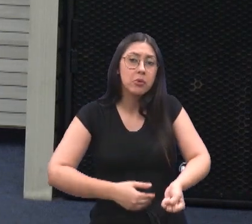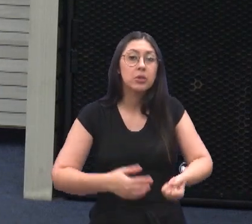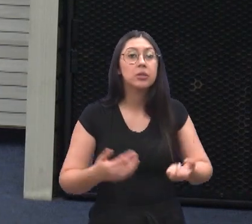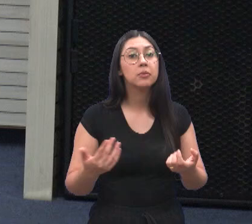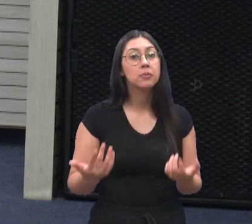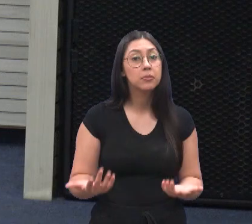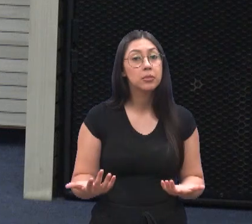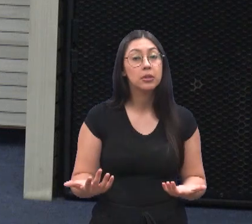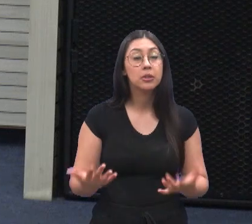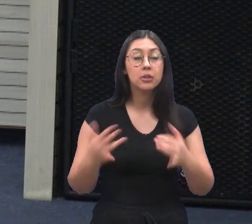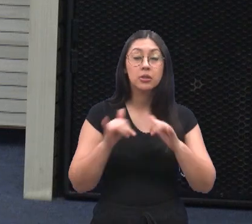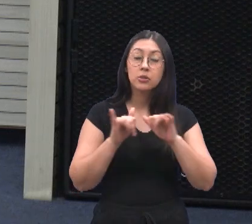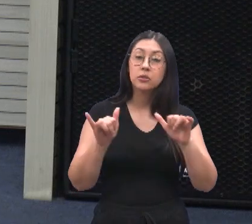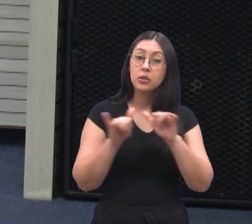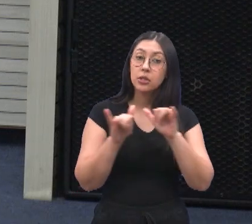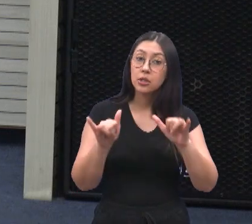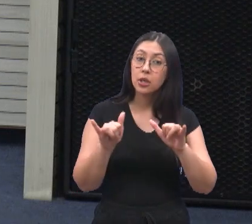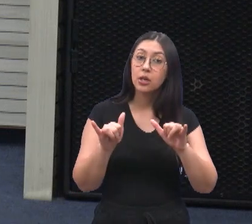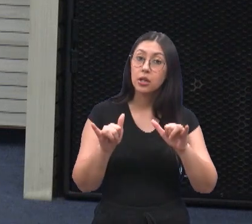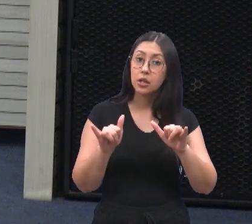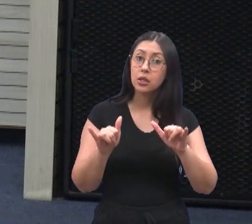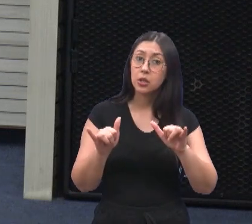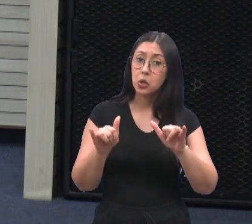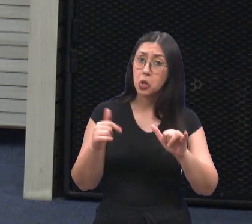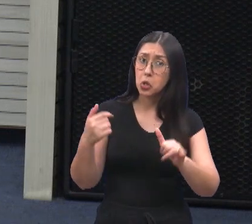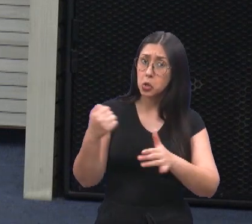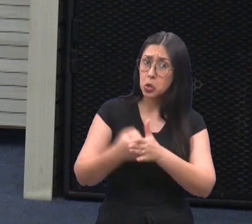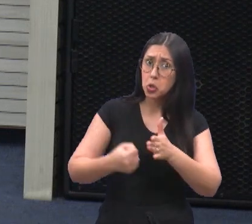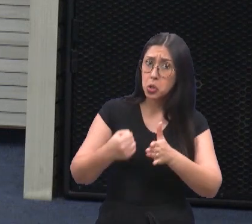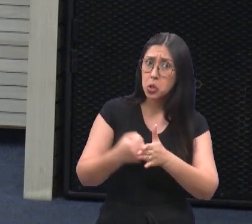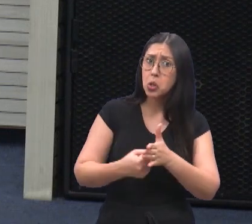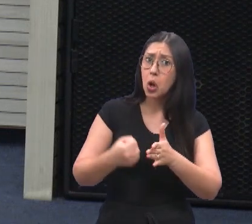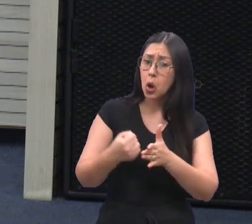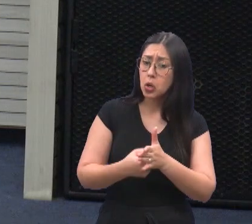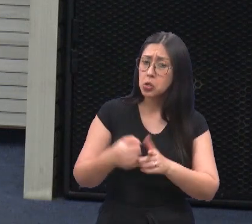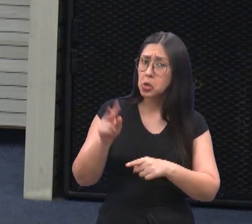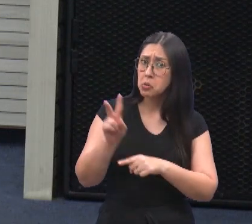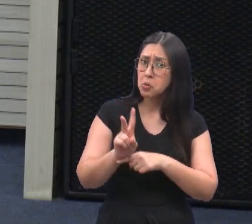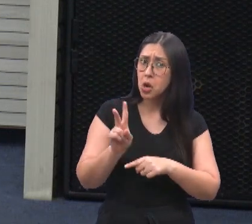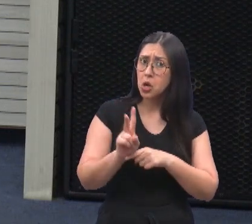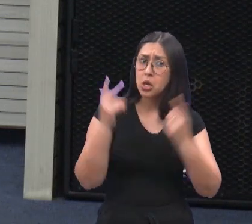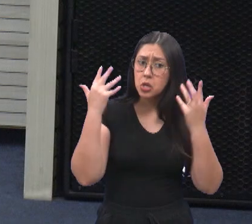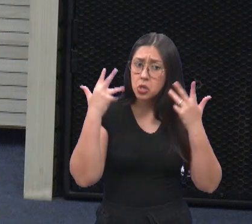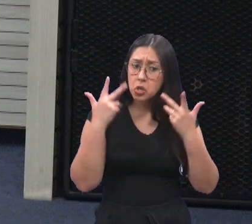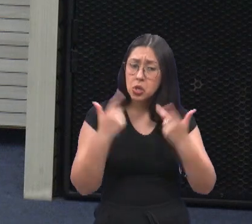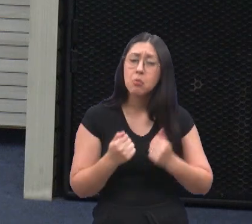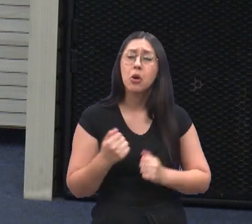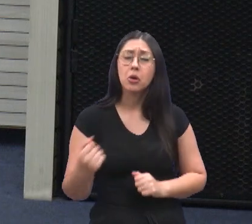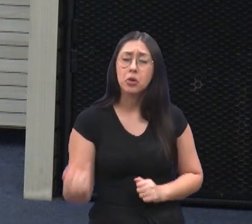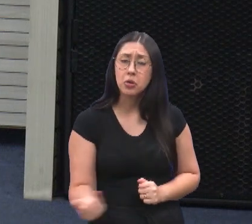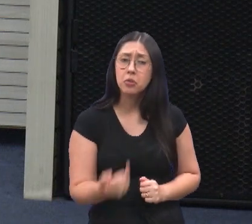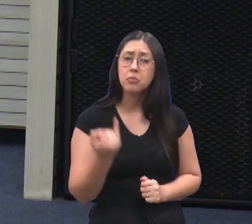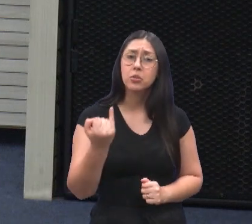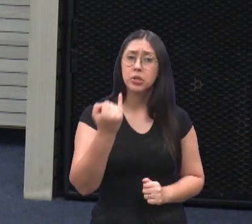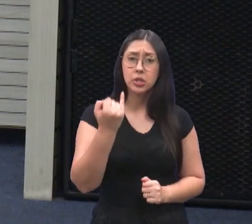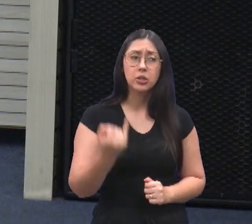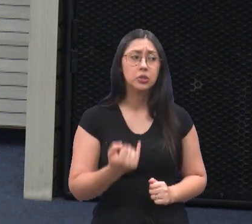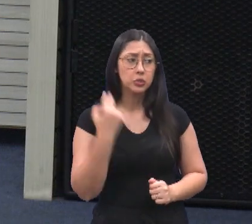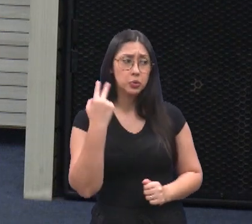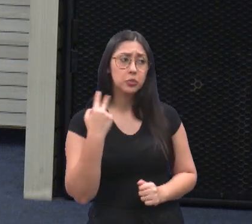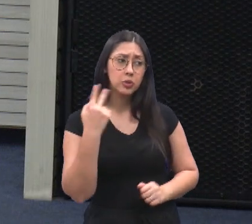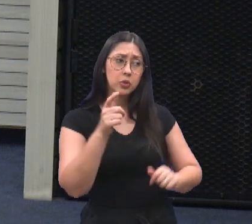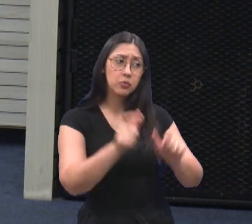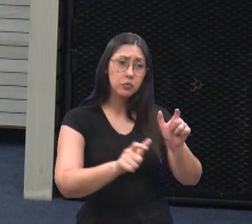mas dizer que essa é uma causa muito importante, que eu acho que não é só vários vereadores estão engajados nessa